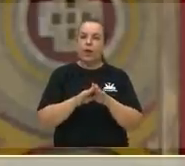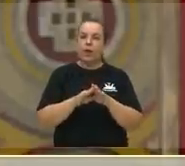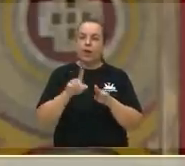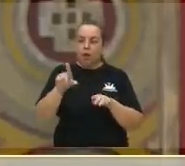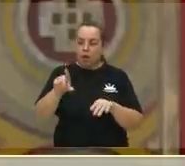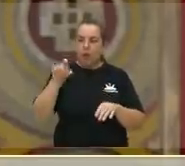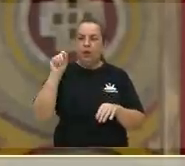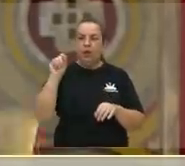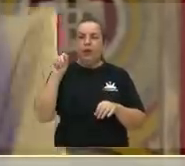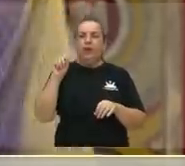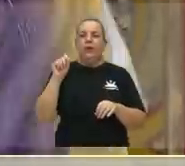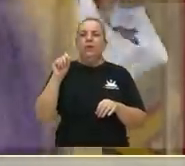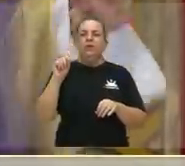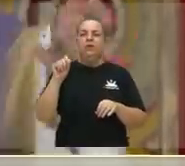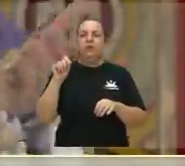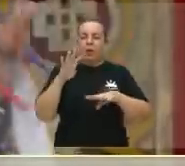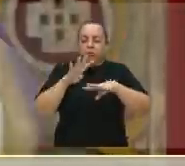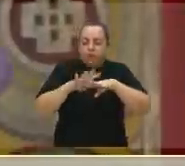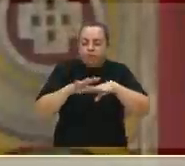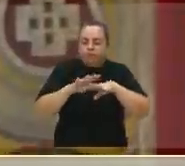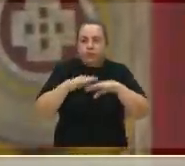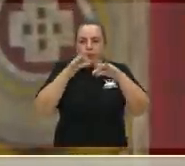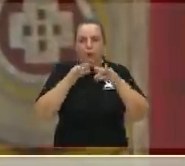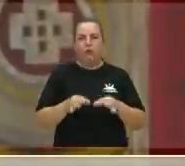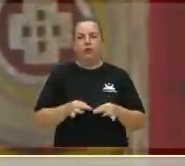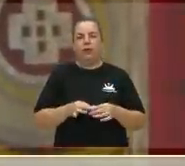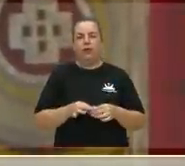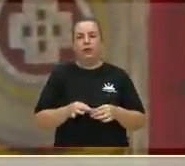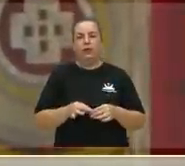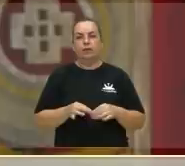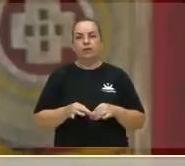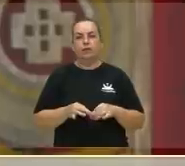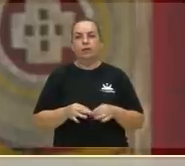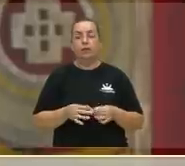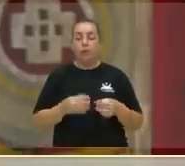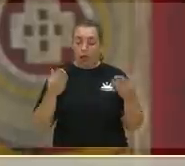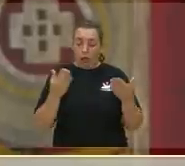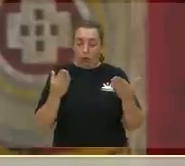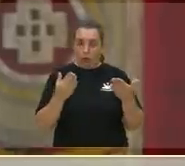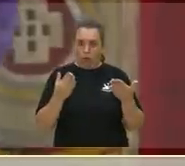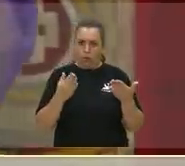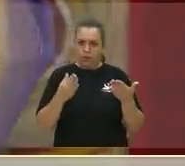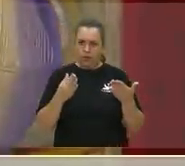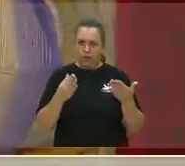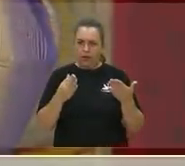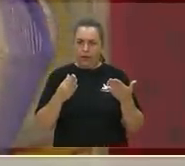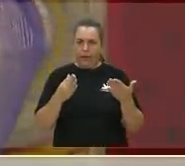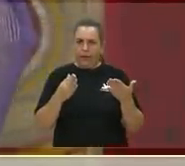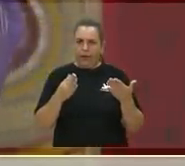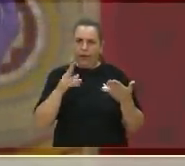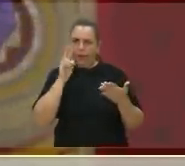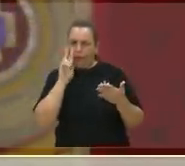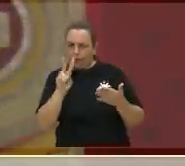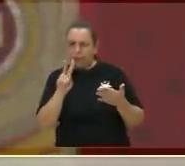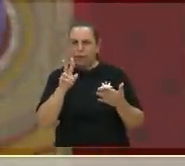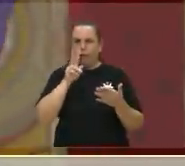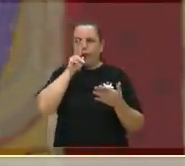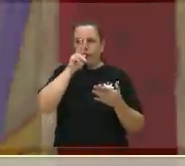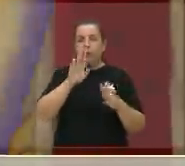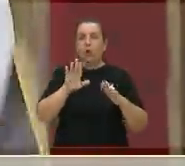perfeita riso veio à tona com muita força e quando o papa deu aquela